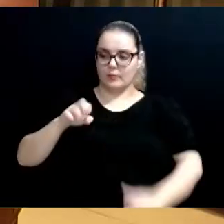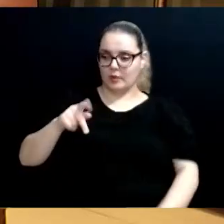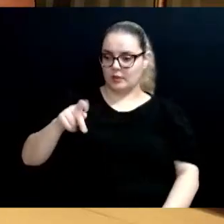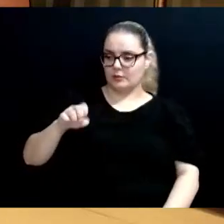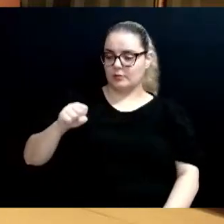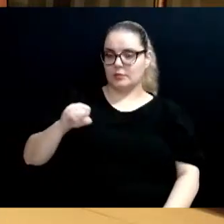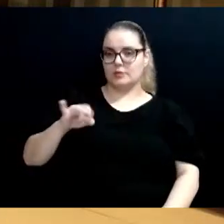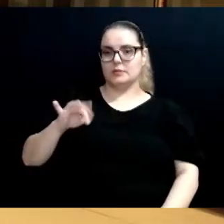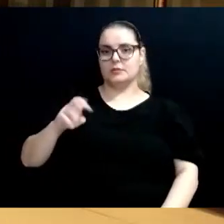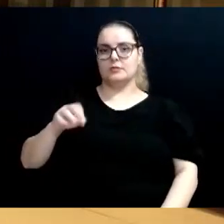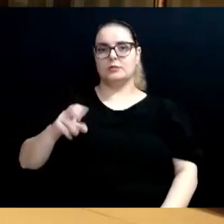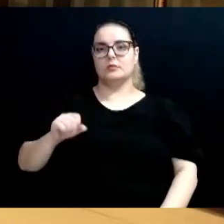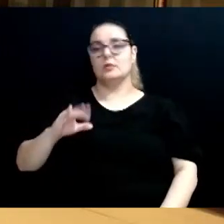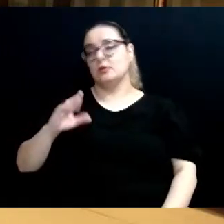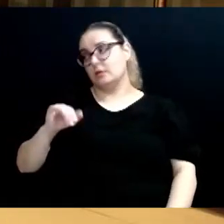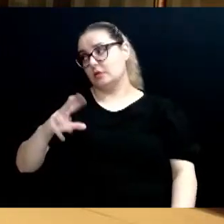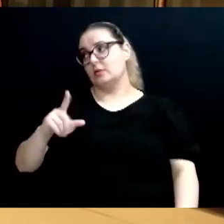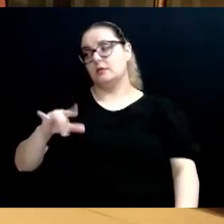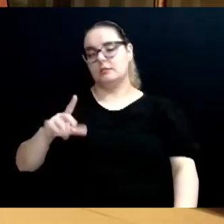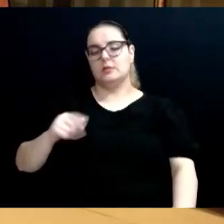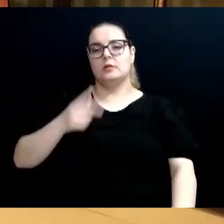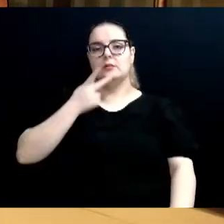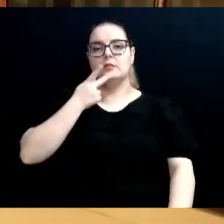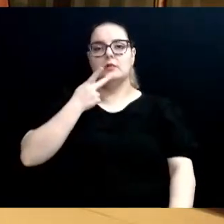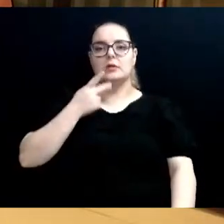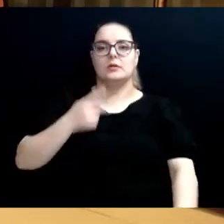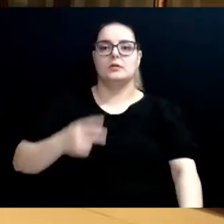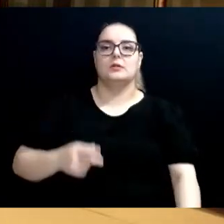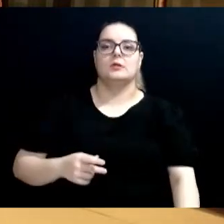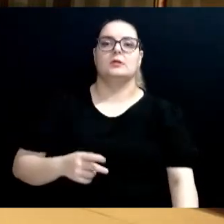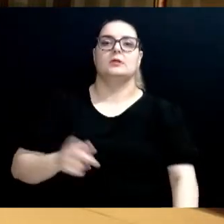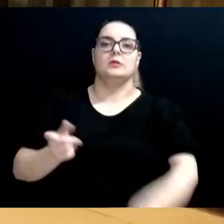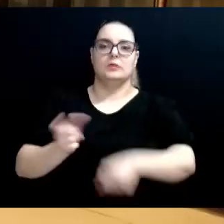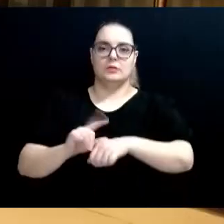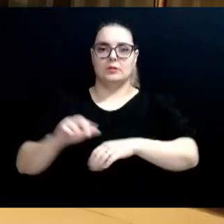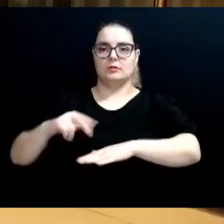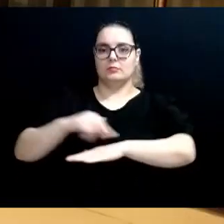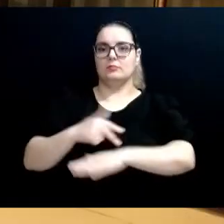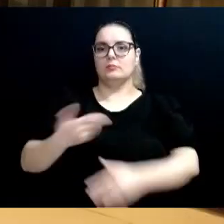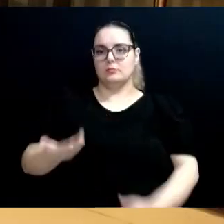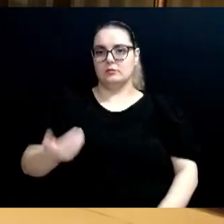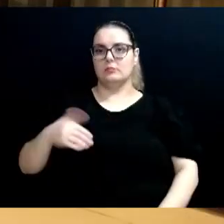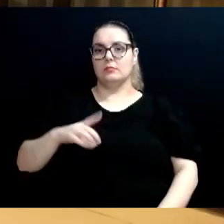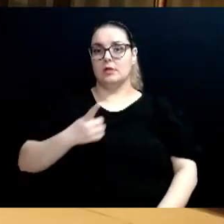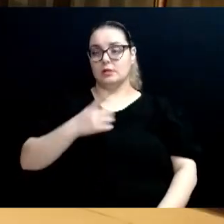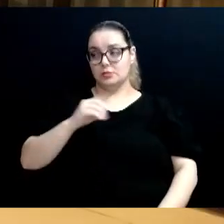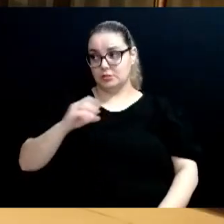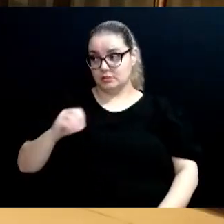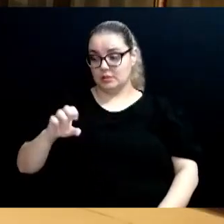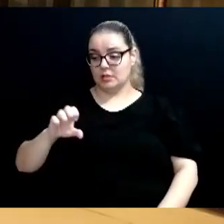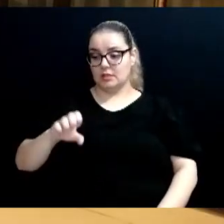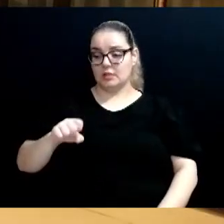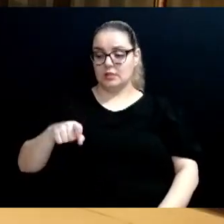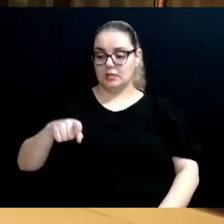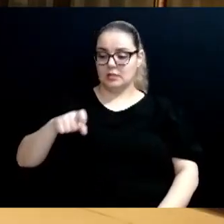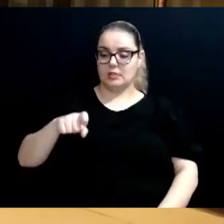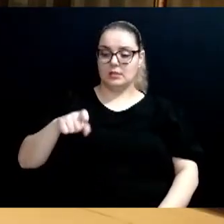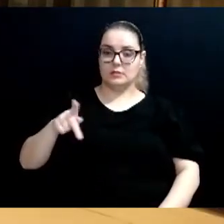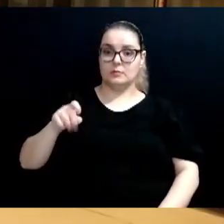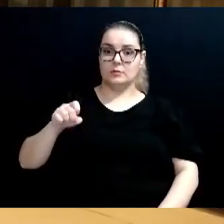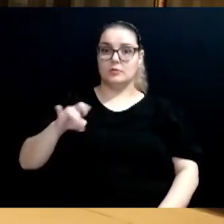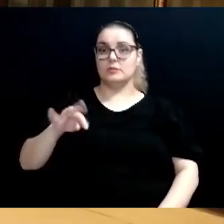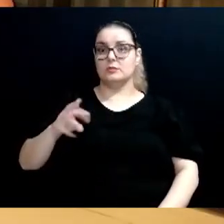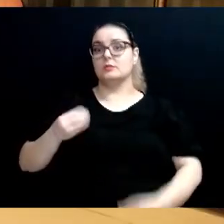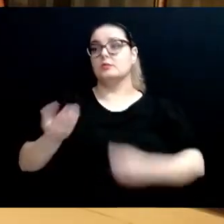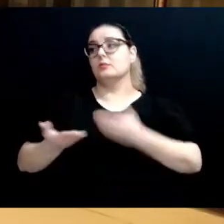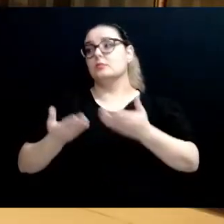73. Agora, uma última questão. Esses expositores, a gente soma, inclusive a Camila já falou também da loja da